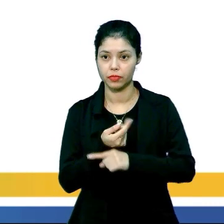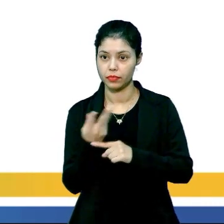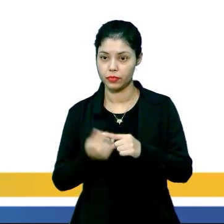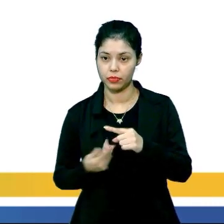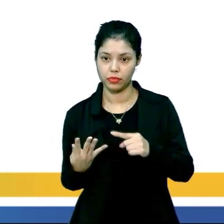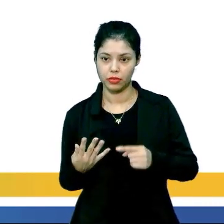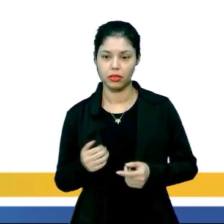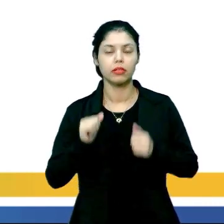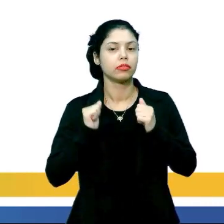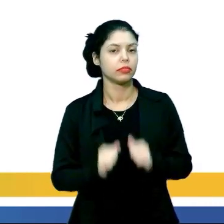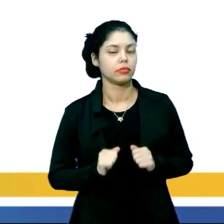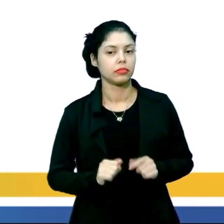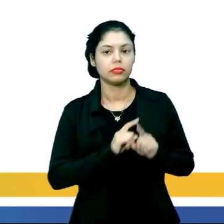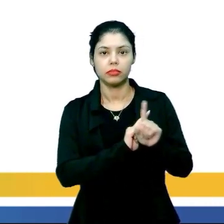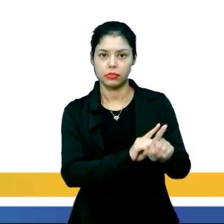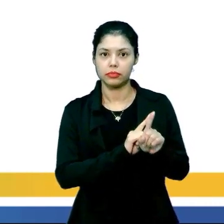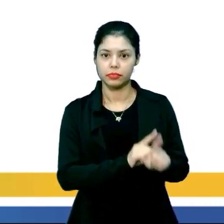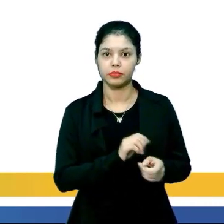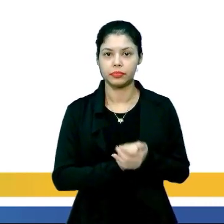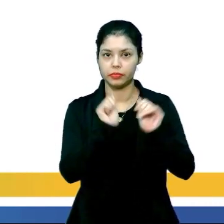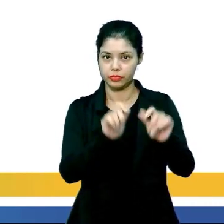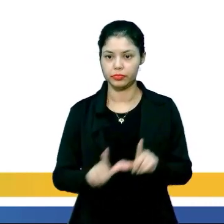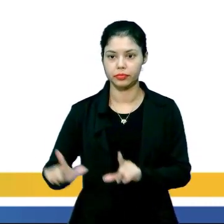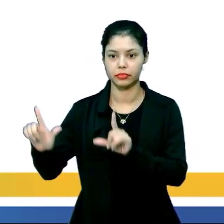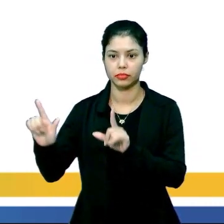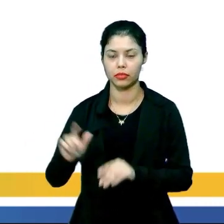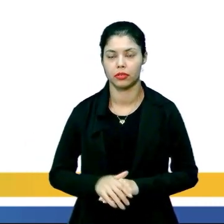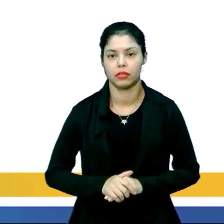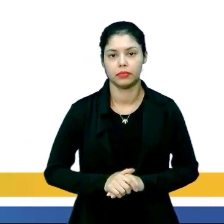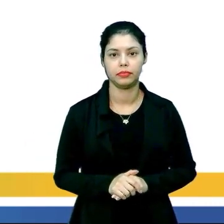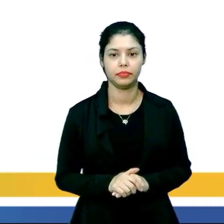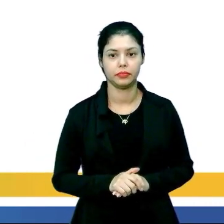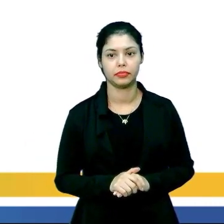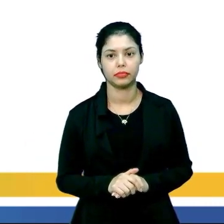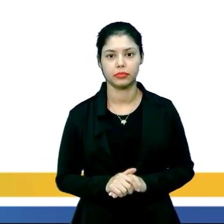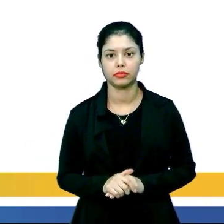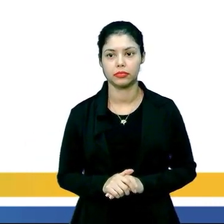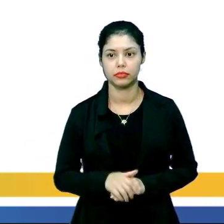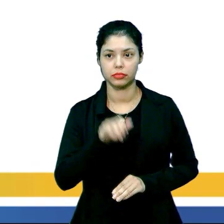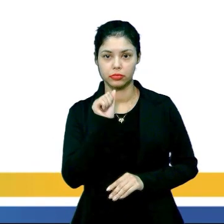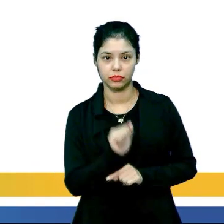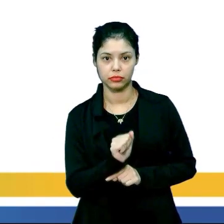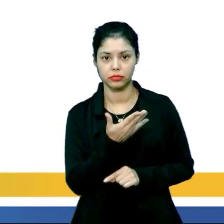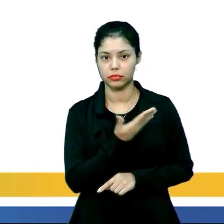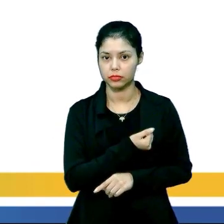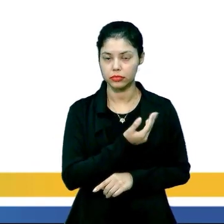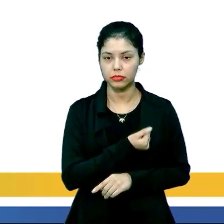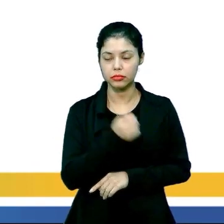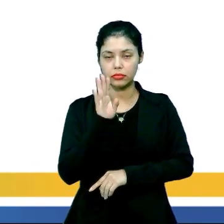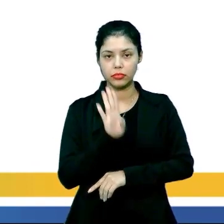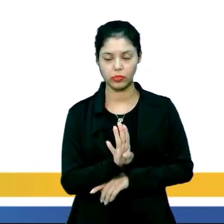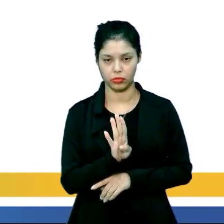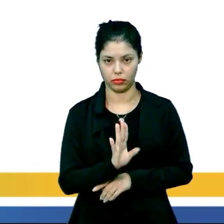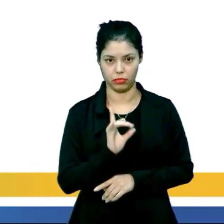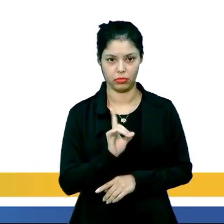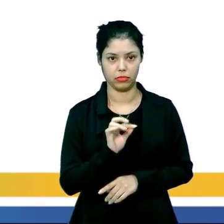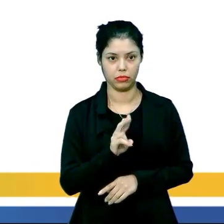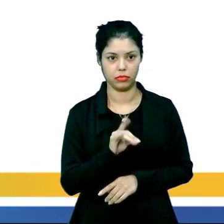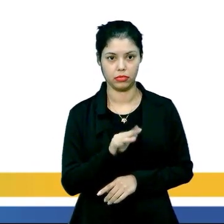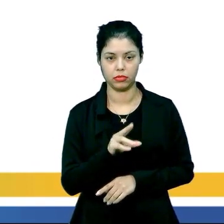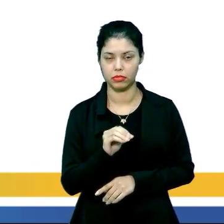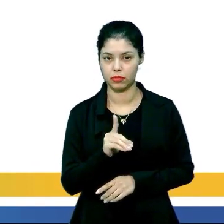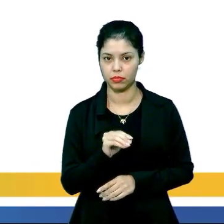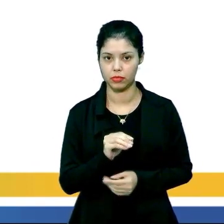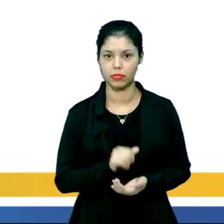fração, que você pode acompanhar na tela. Se A é o numerador, B é o